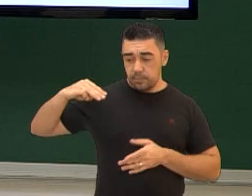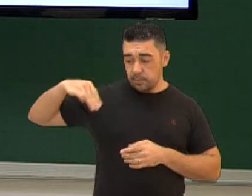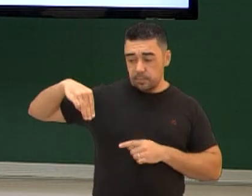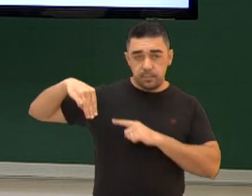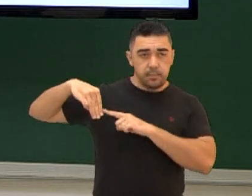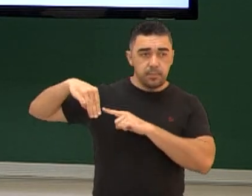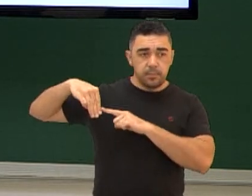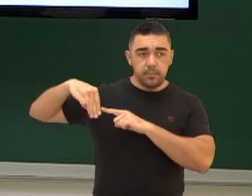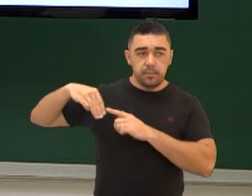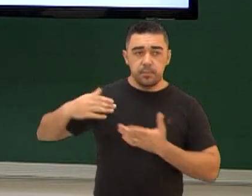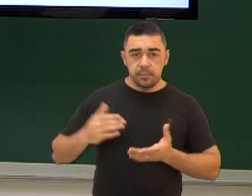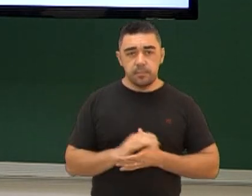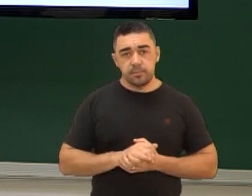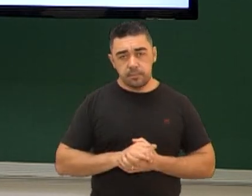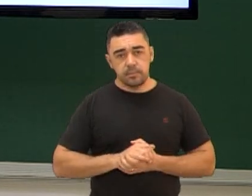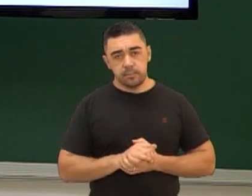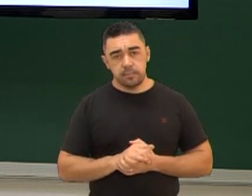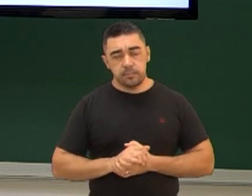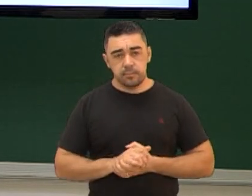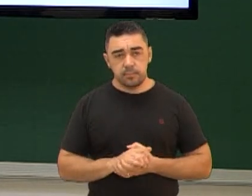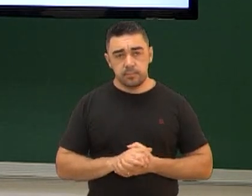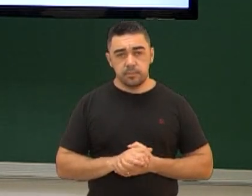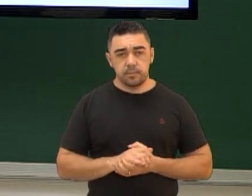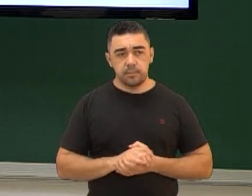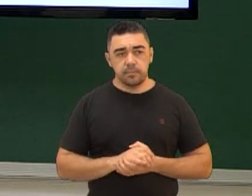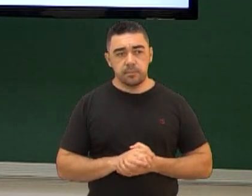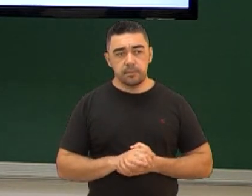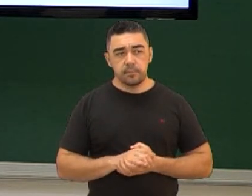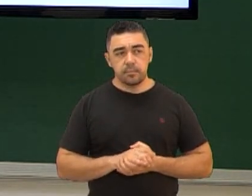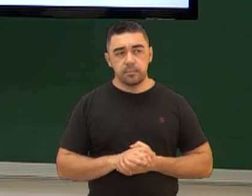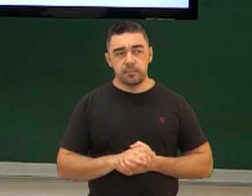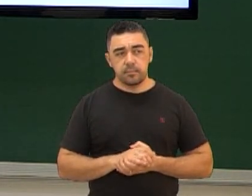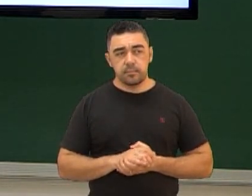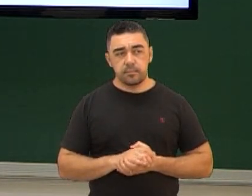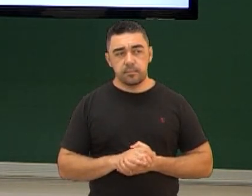Unidade do sistema internacional, é o metro de comprimento.